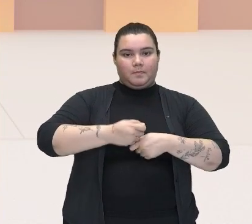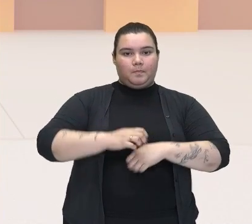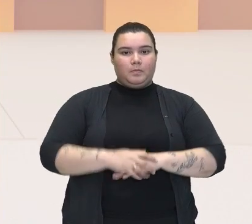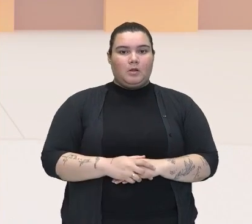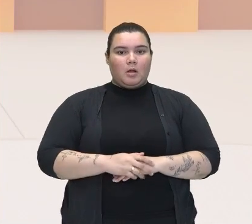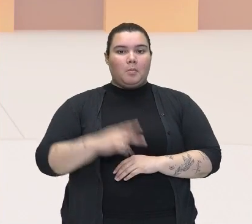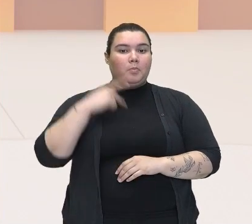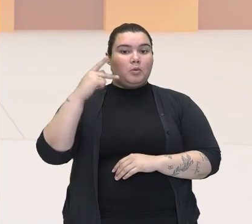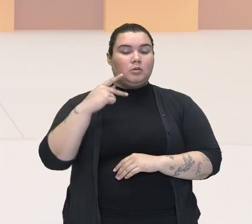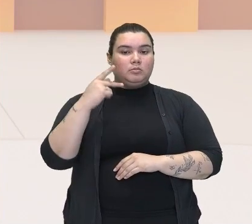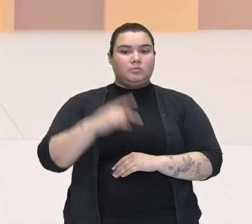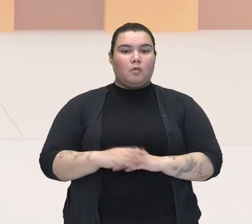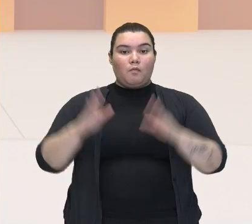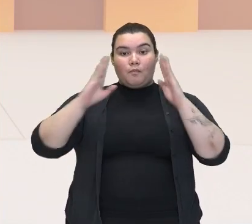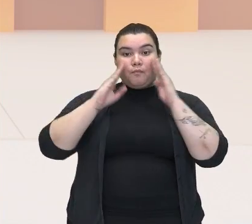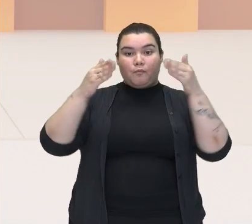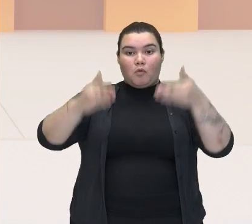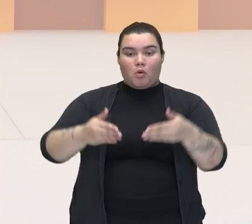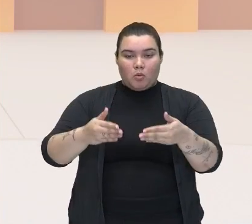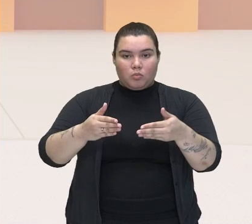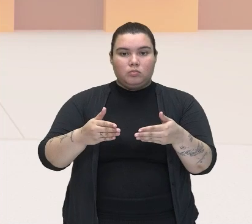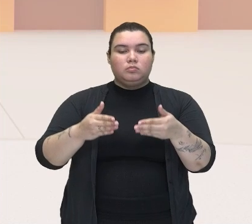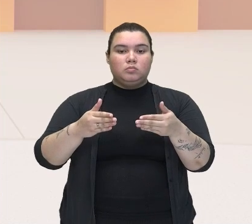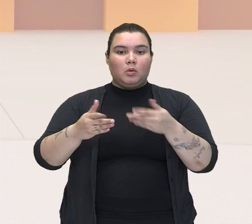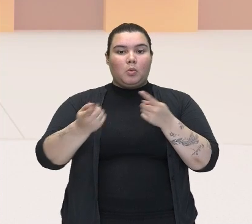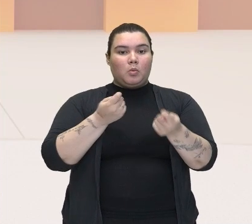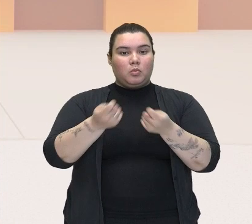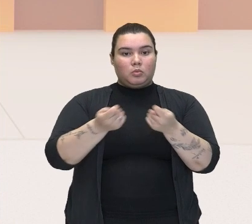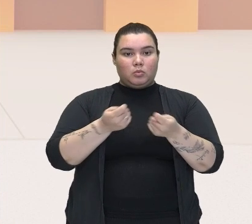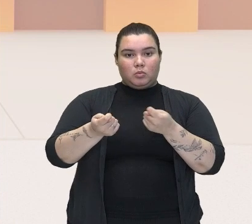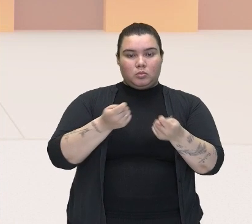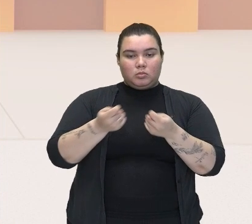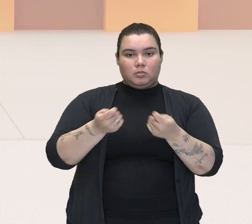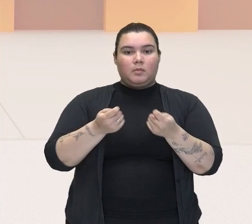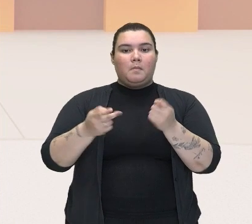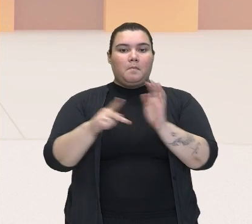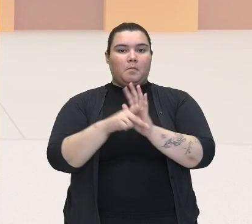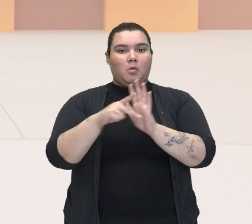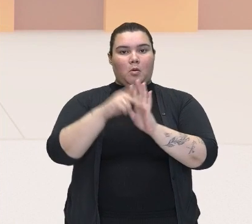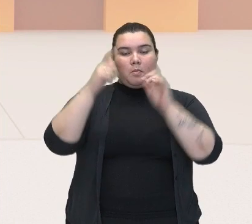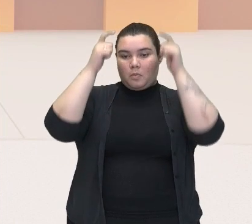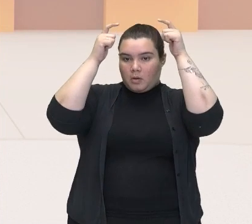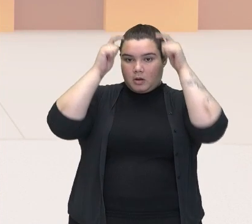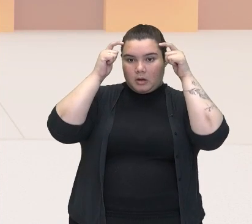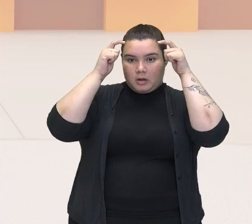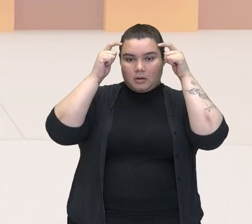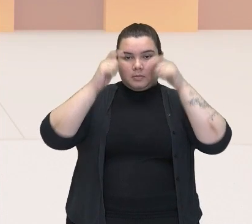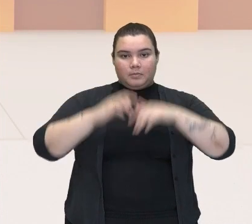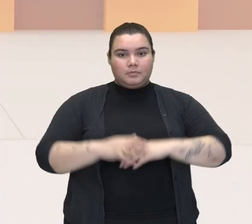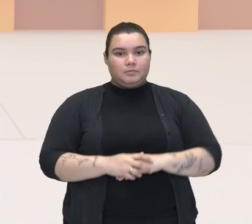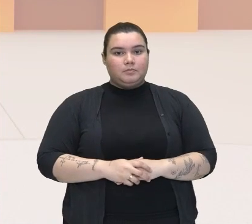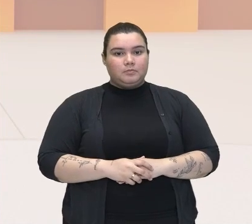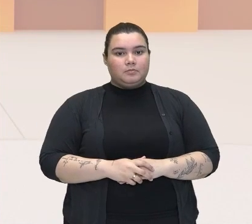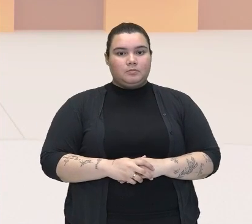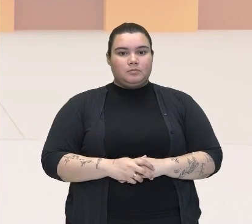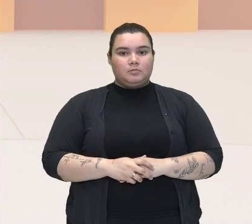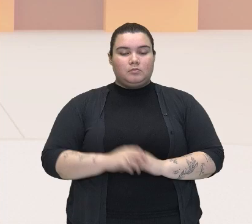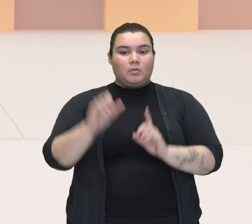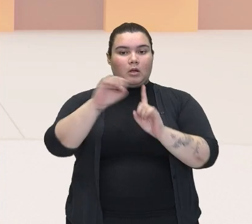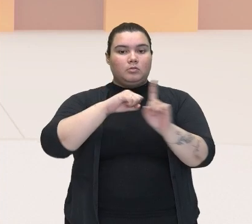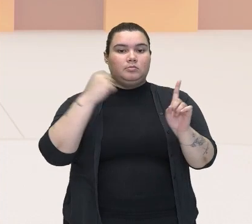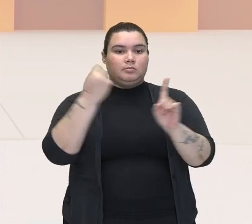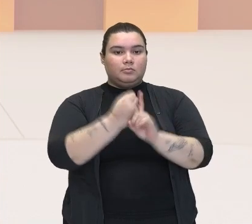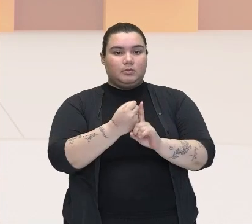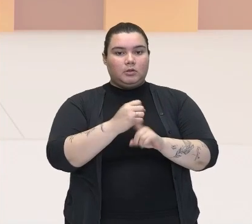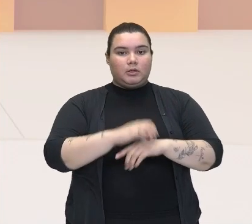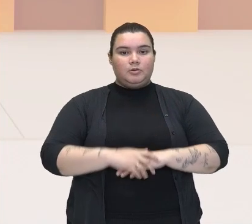política, centralização do Estado pelo monarca, não é isso? E a